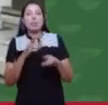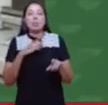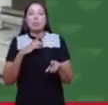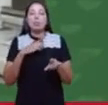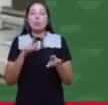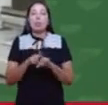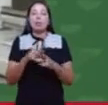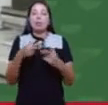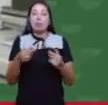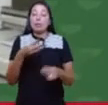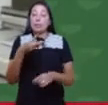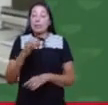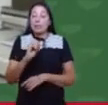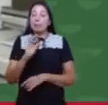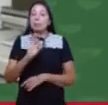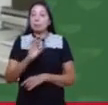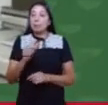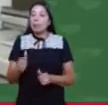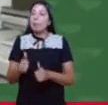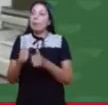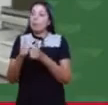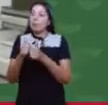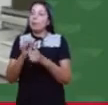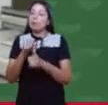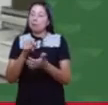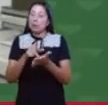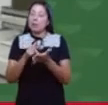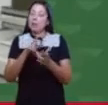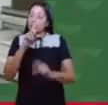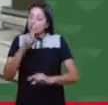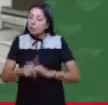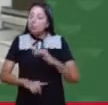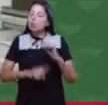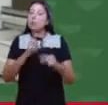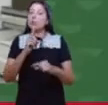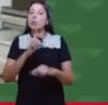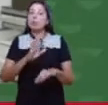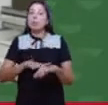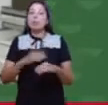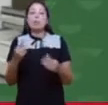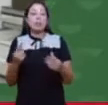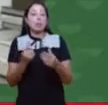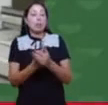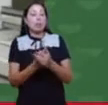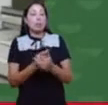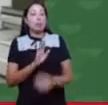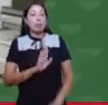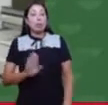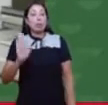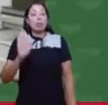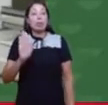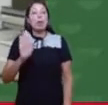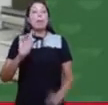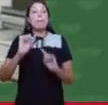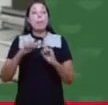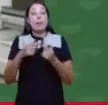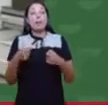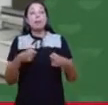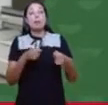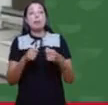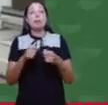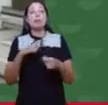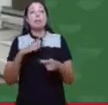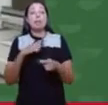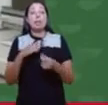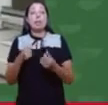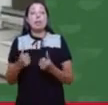termos o recurso de 30% melhorou bastante, avançou mais do que as cotas de candidaturas. Mas nós precisamos que